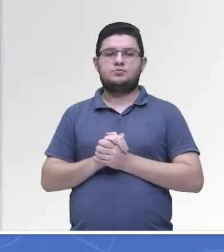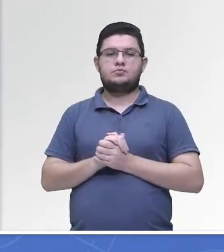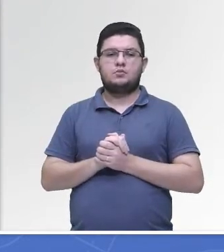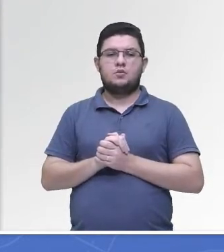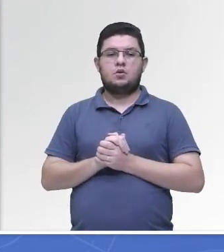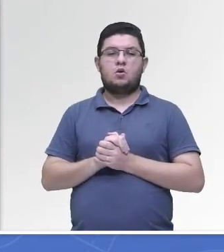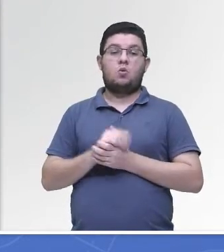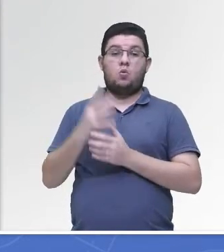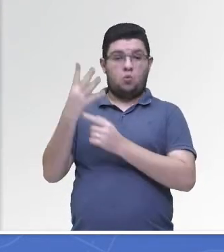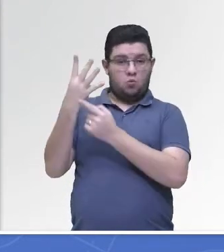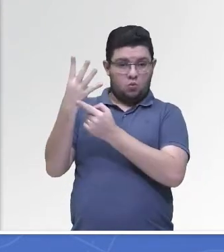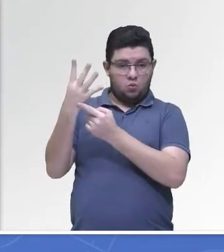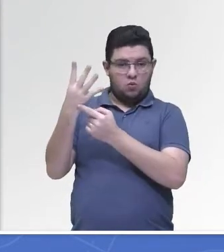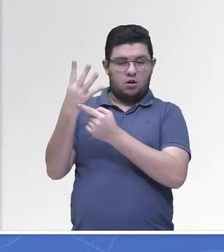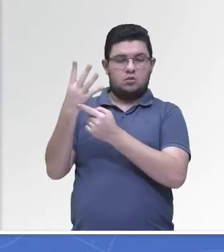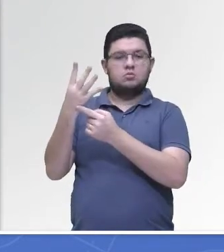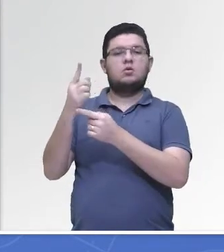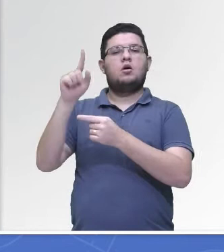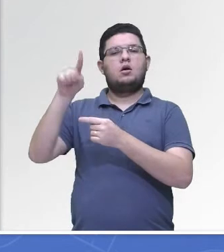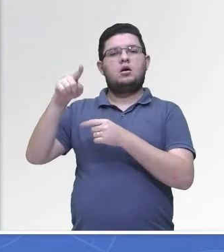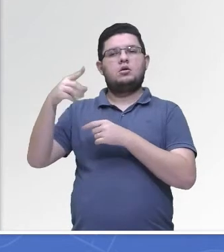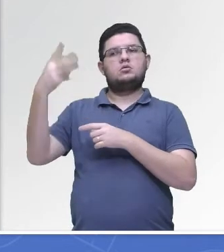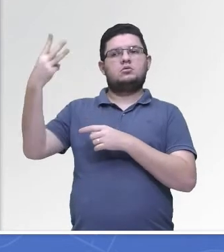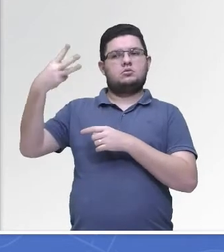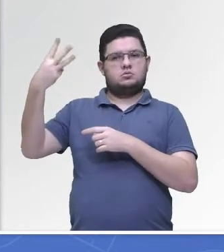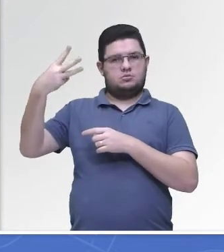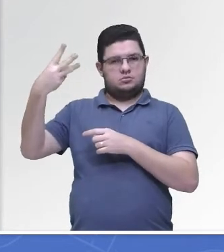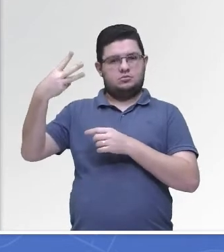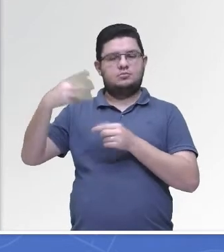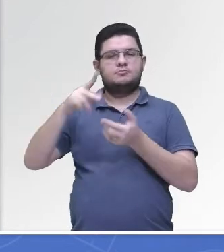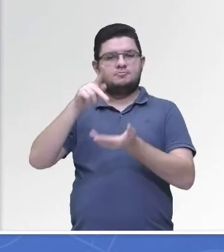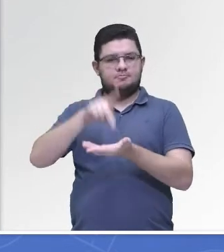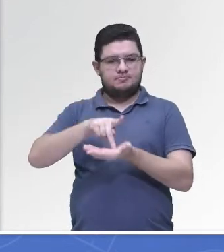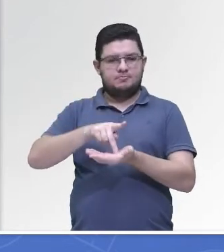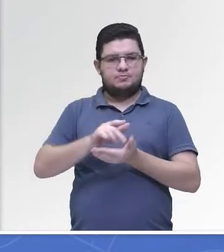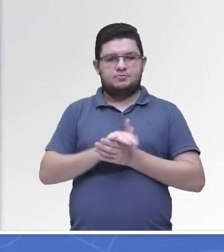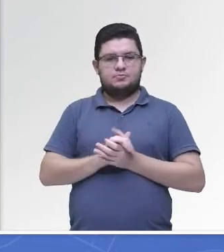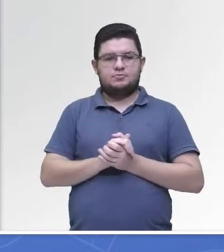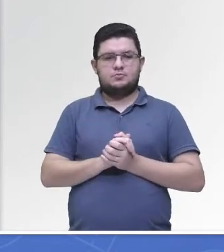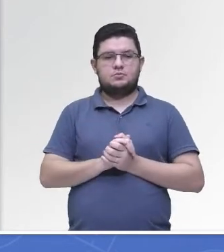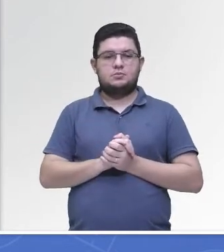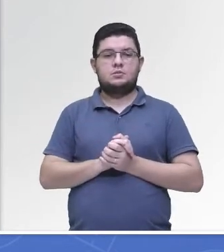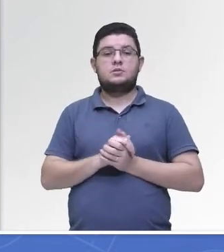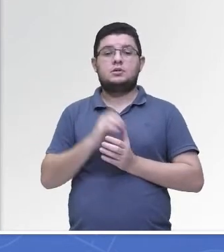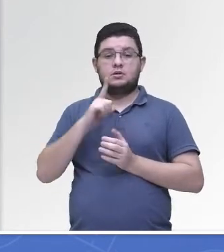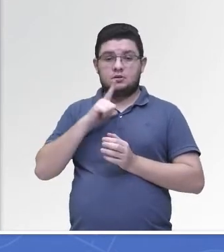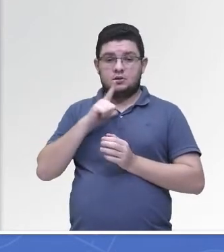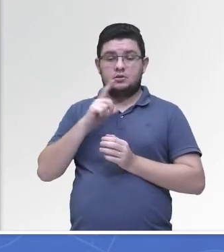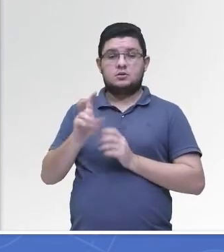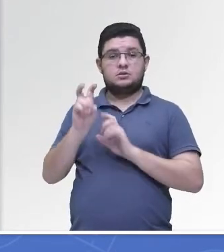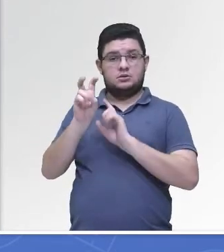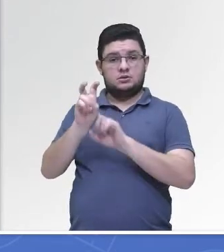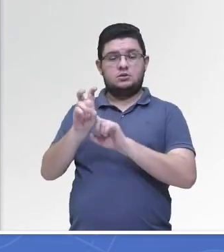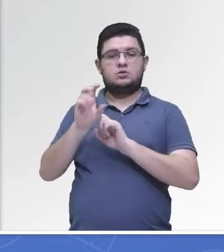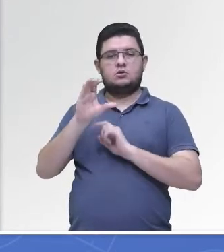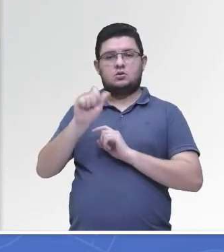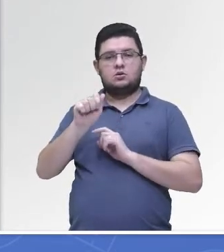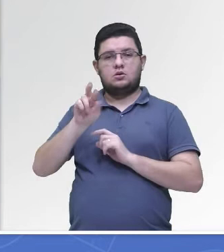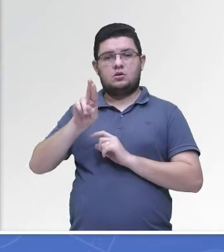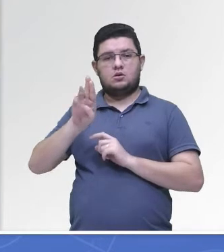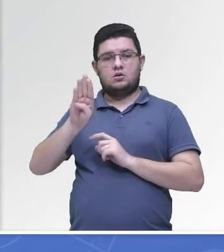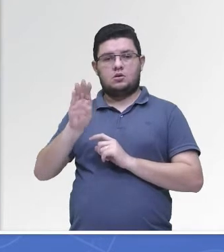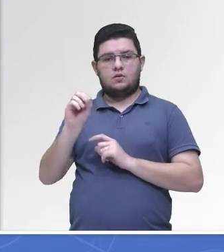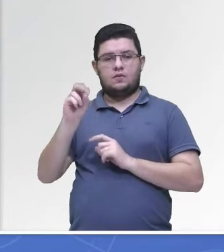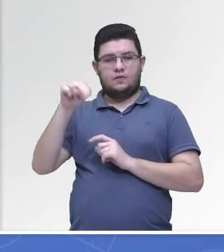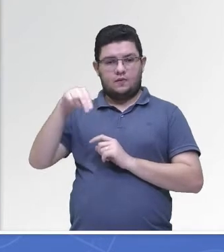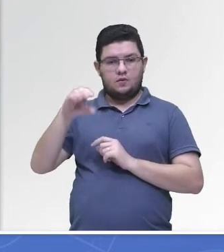aqui, ó, o carbono 4, terciário, verdadeiro. E existem 5 carbonos primários na cadeia. Isso é